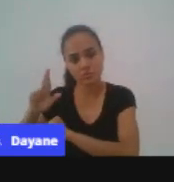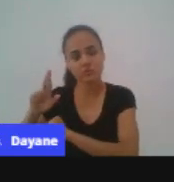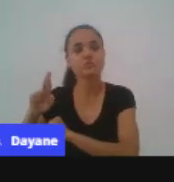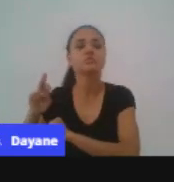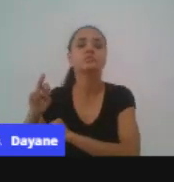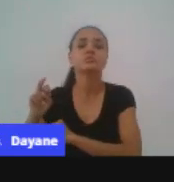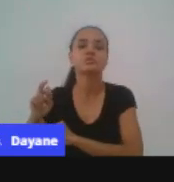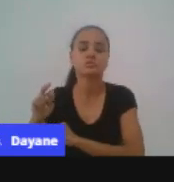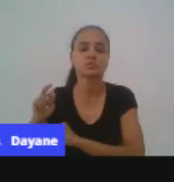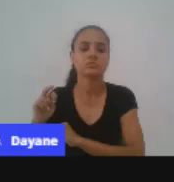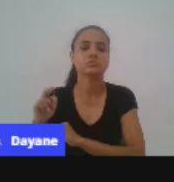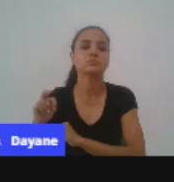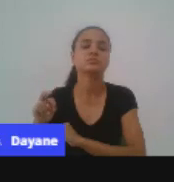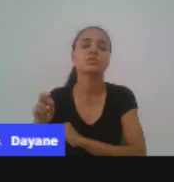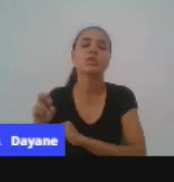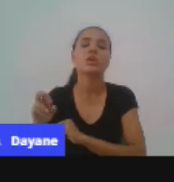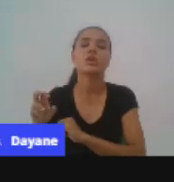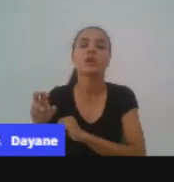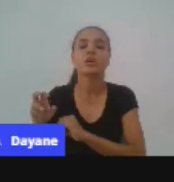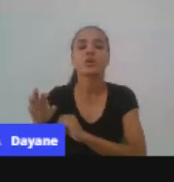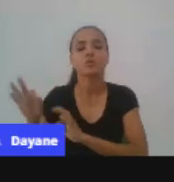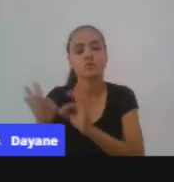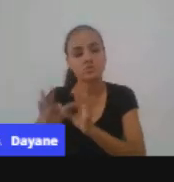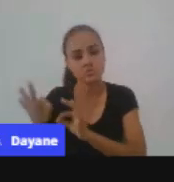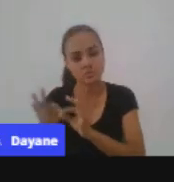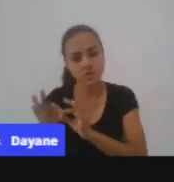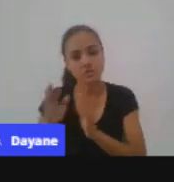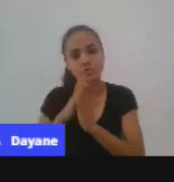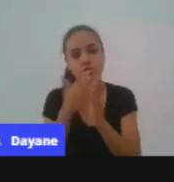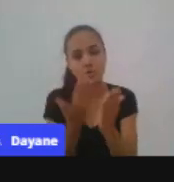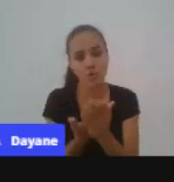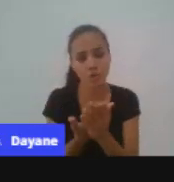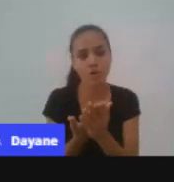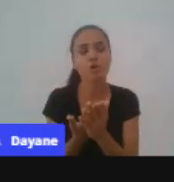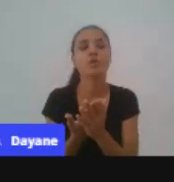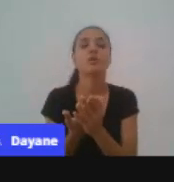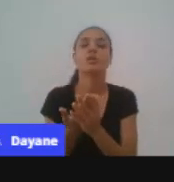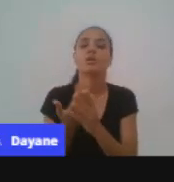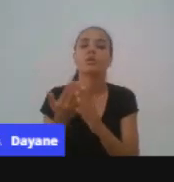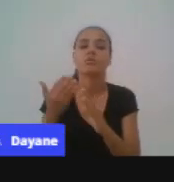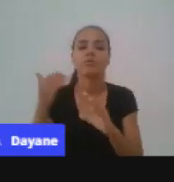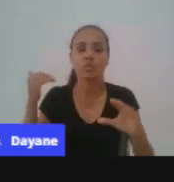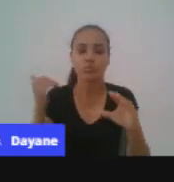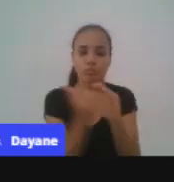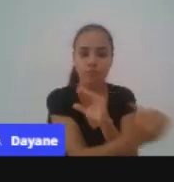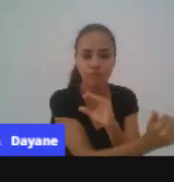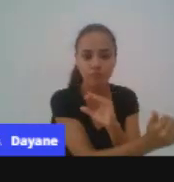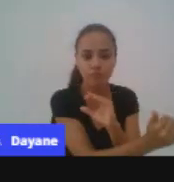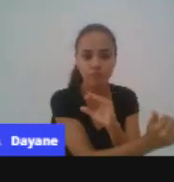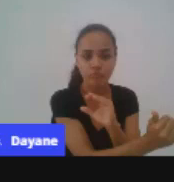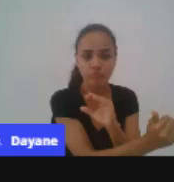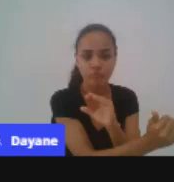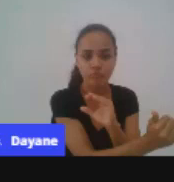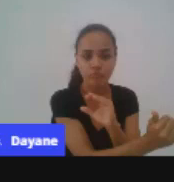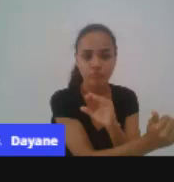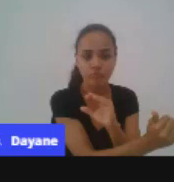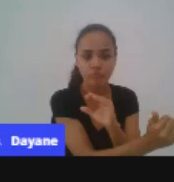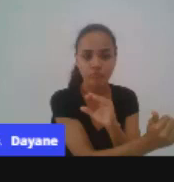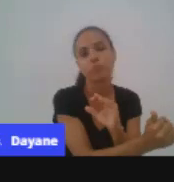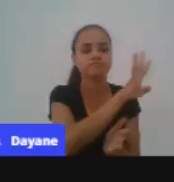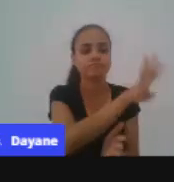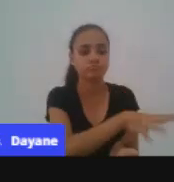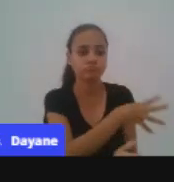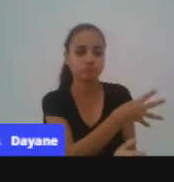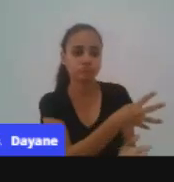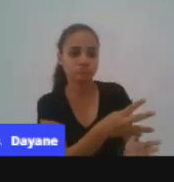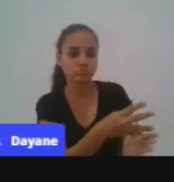nessa planilha. Automaticamente, essa planilha ela vai te dar uma correção. Se ficou verde, o aluno acertou, se ficou vermelho, o aluno errou,